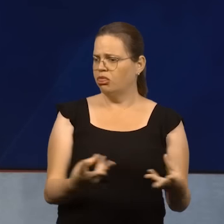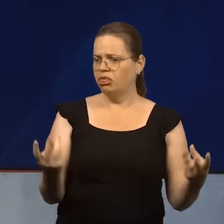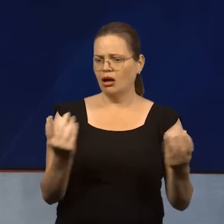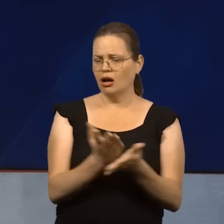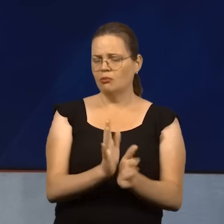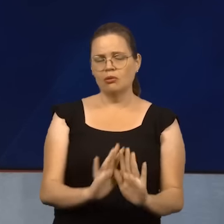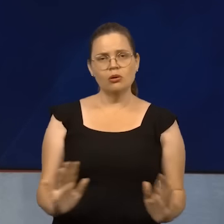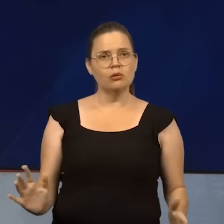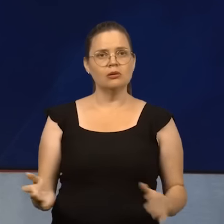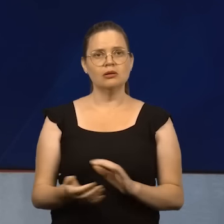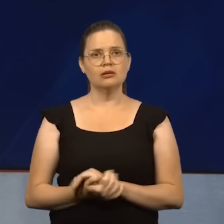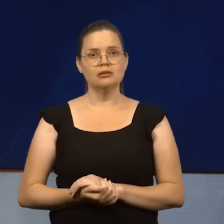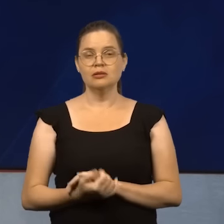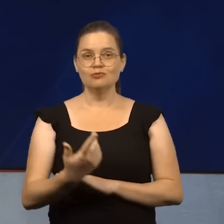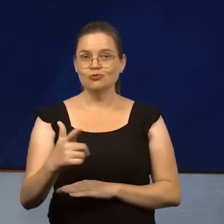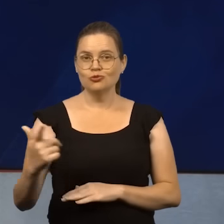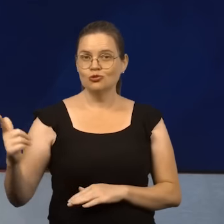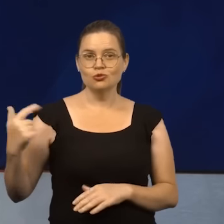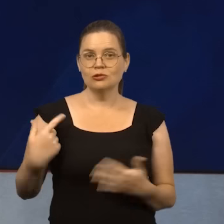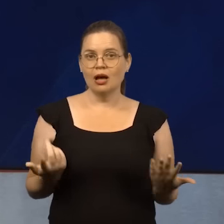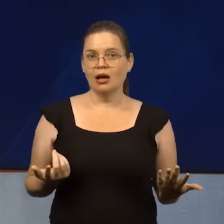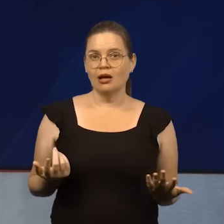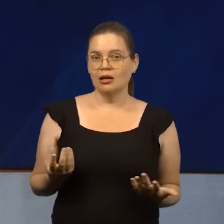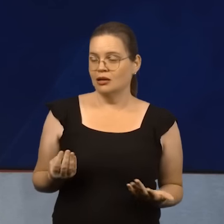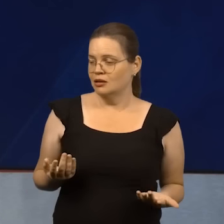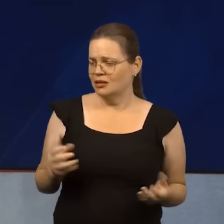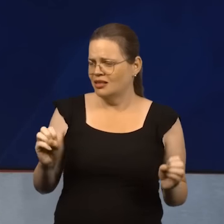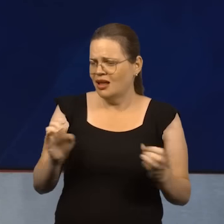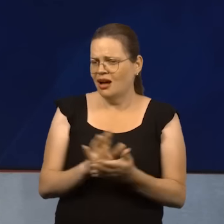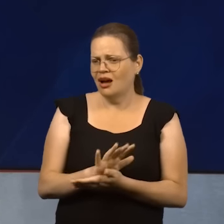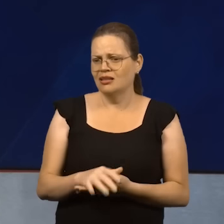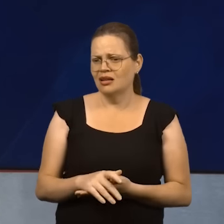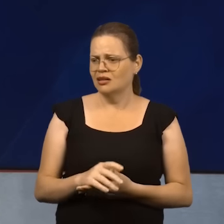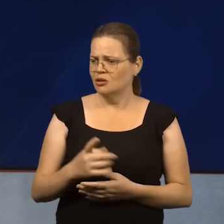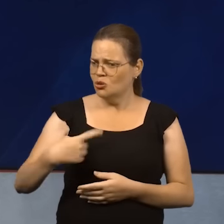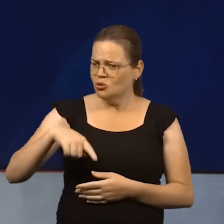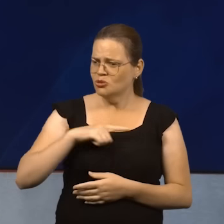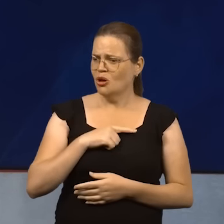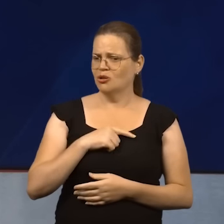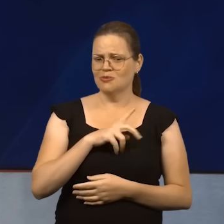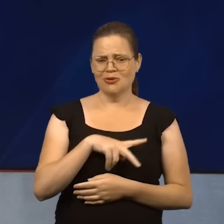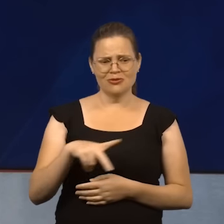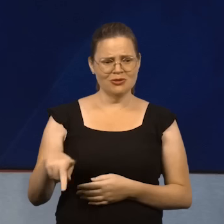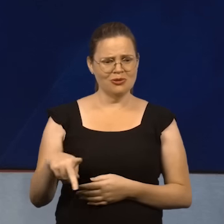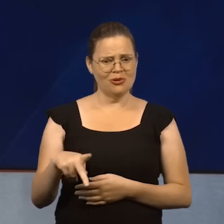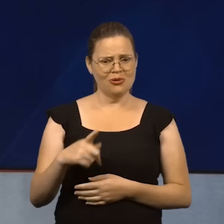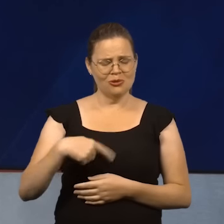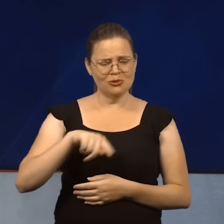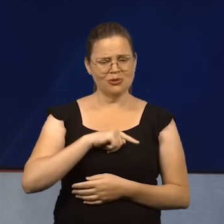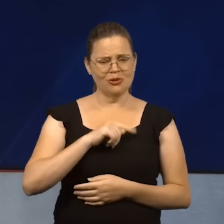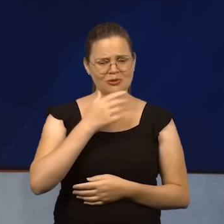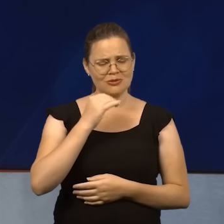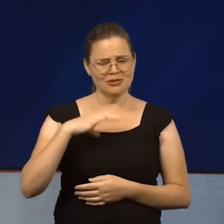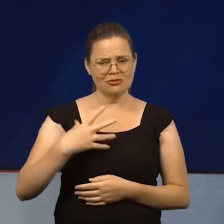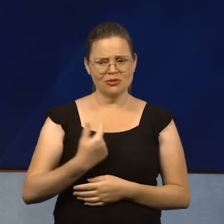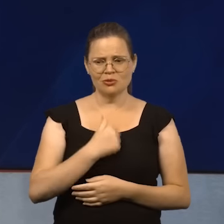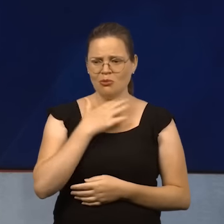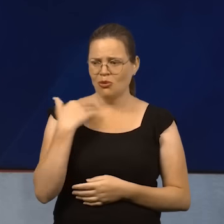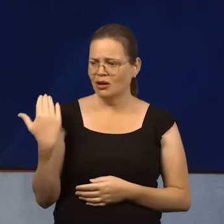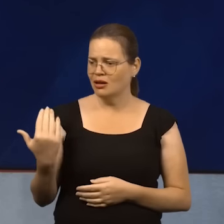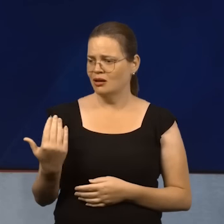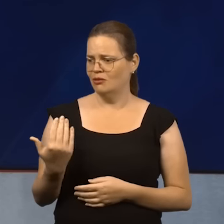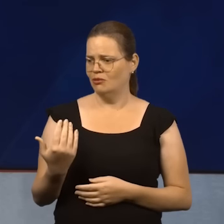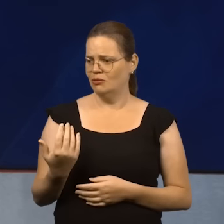mais esperança, não há mais vida. O nosso Mestre partiu. E o Senhor